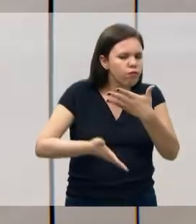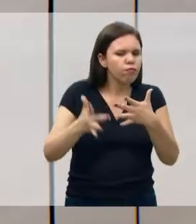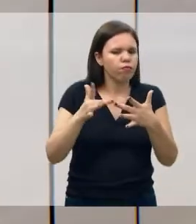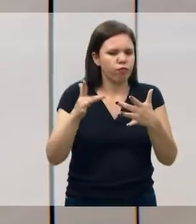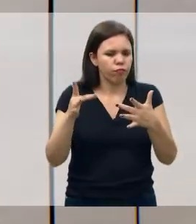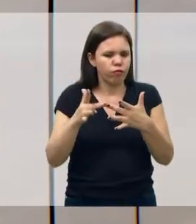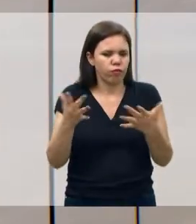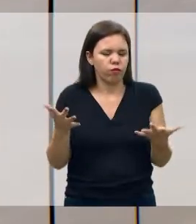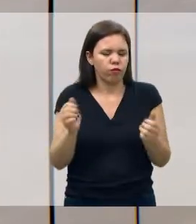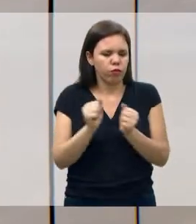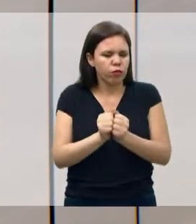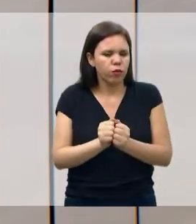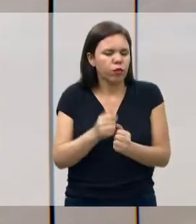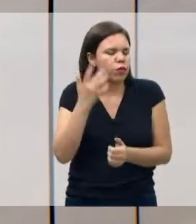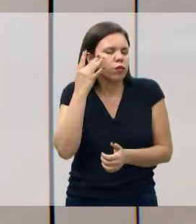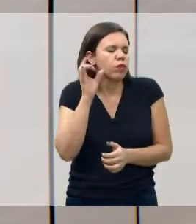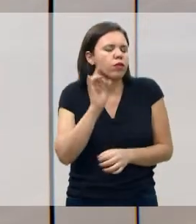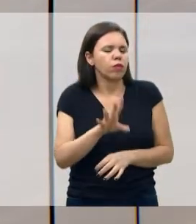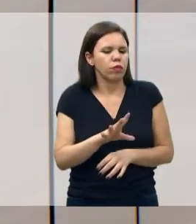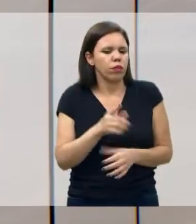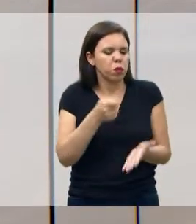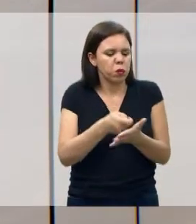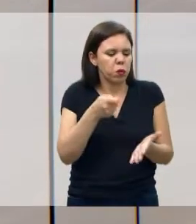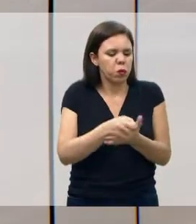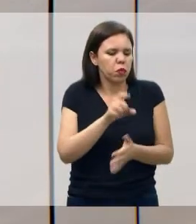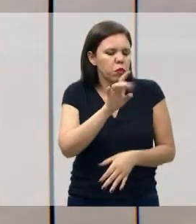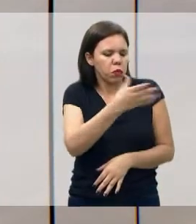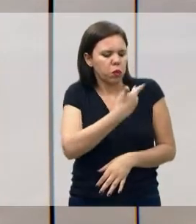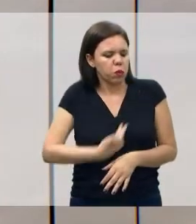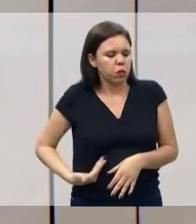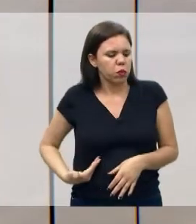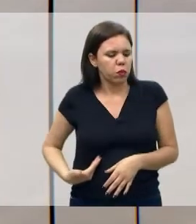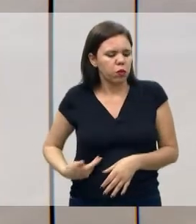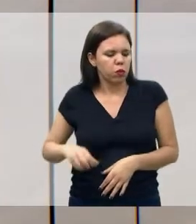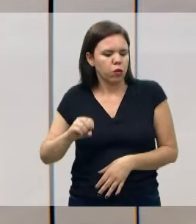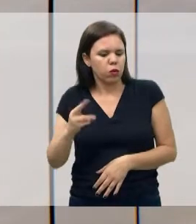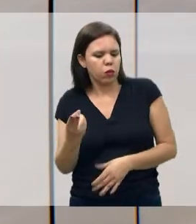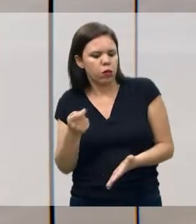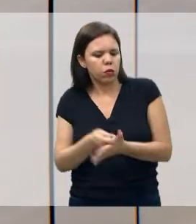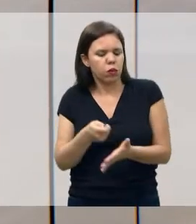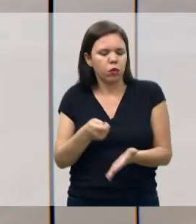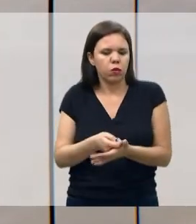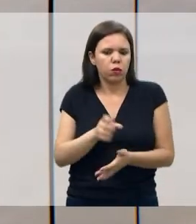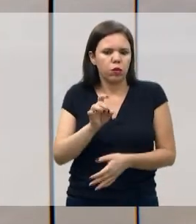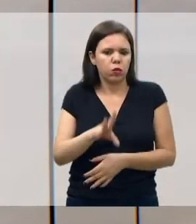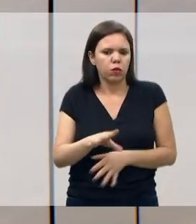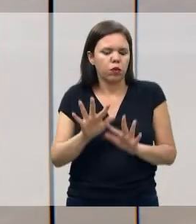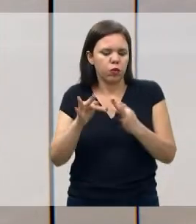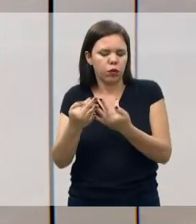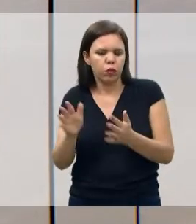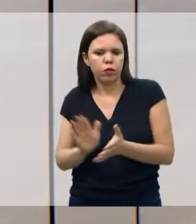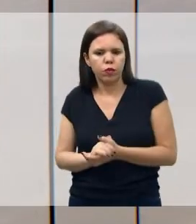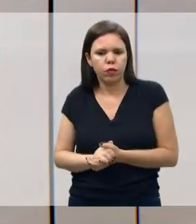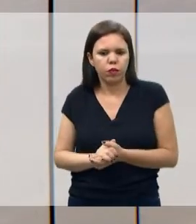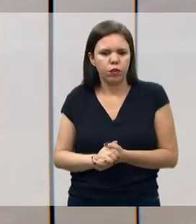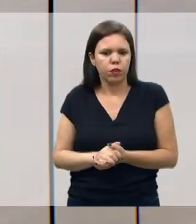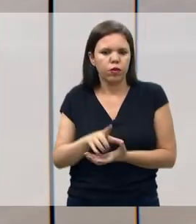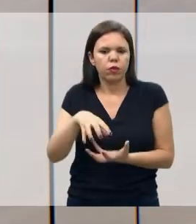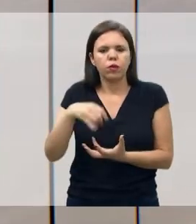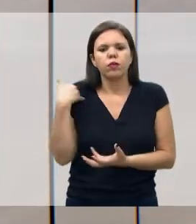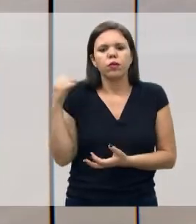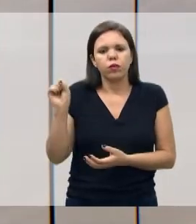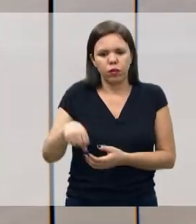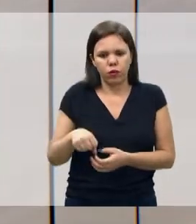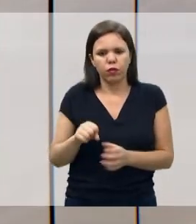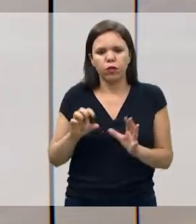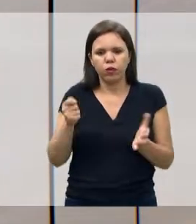e não apenas achar que é uma obrigação do governo ou uma obrigação apenas da família, esse idoso, e sim